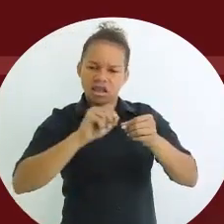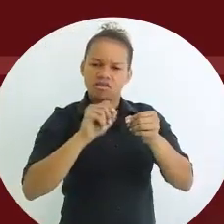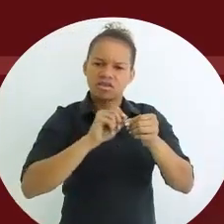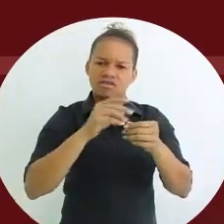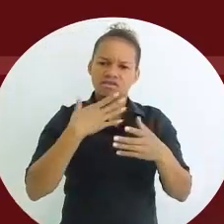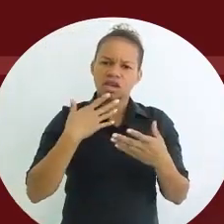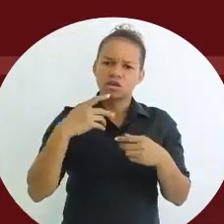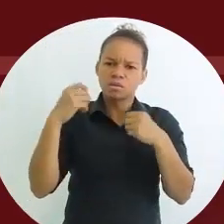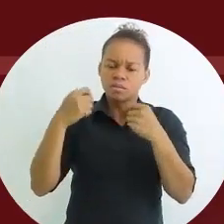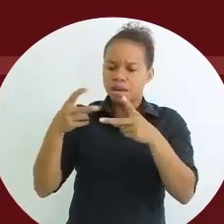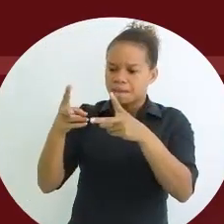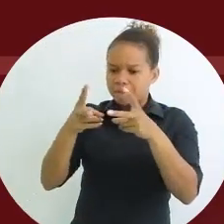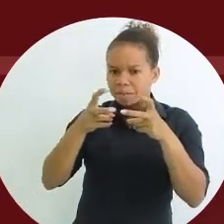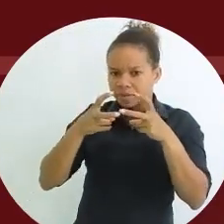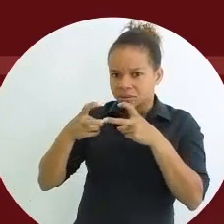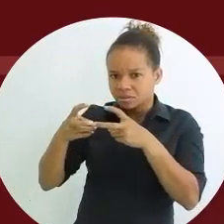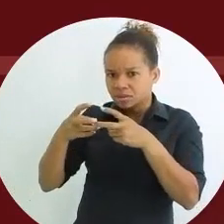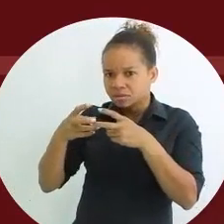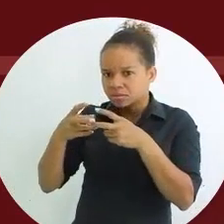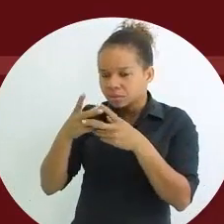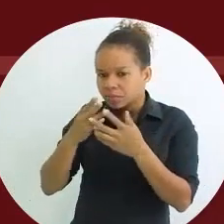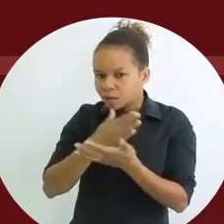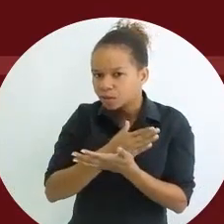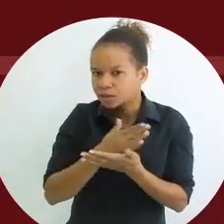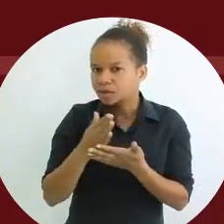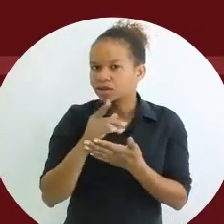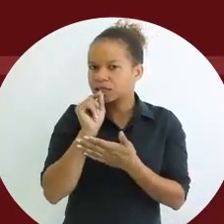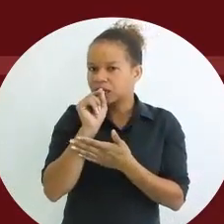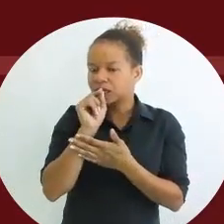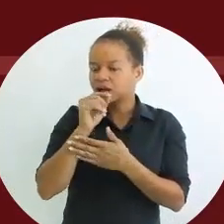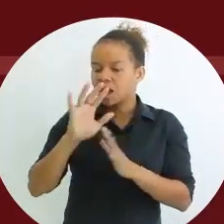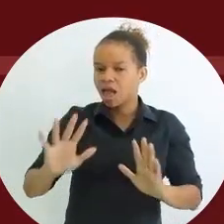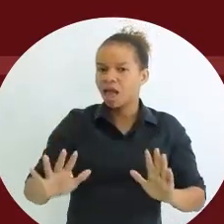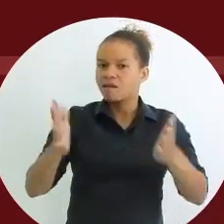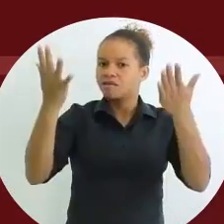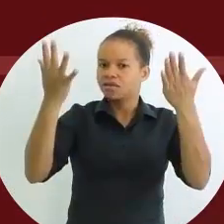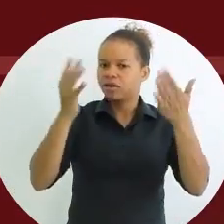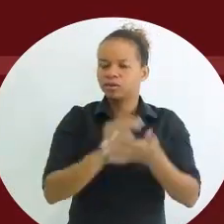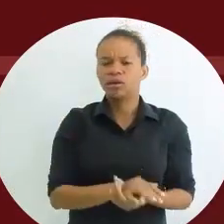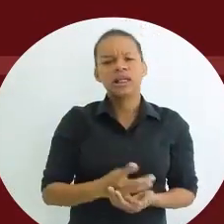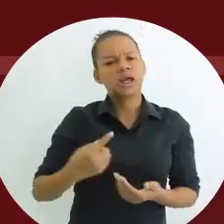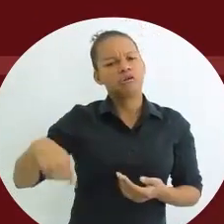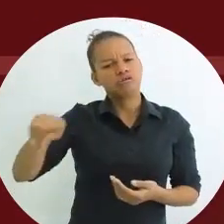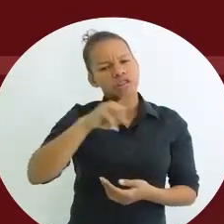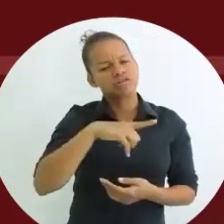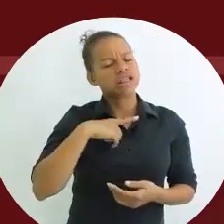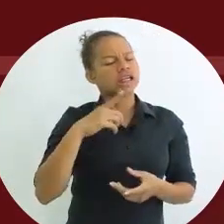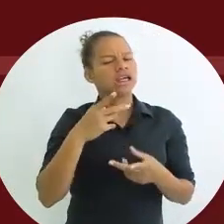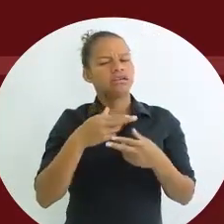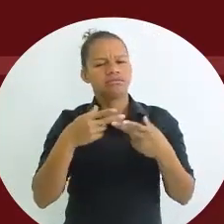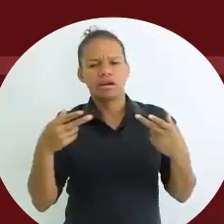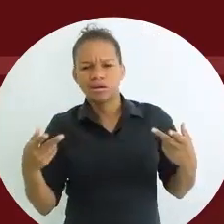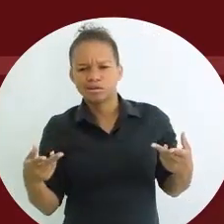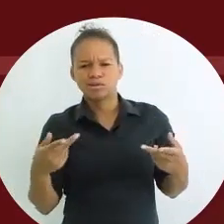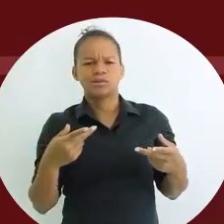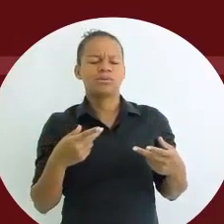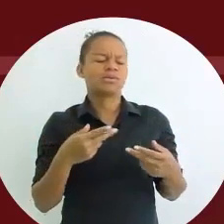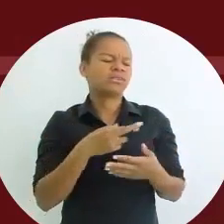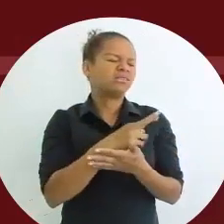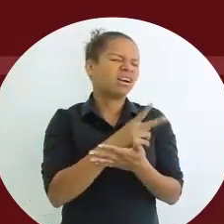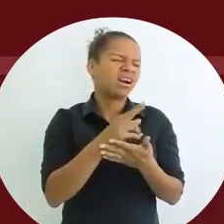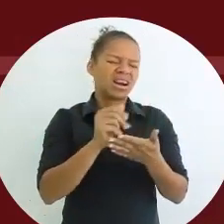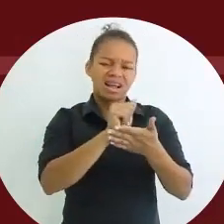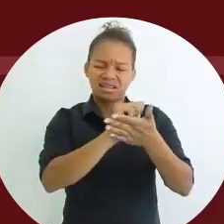devem preceder o início daquele evento. Então, você vai ter procedimento operacional padrão para